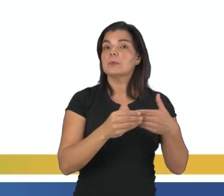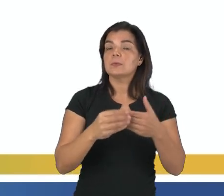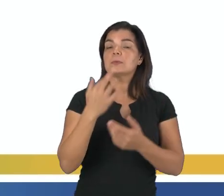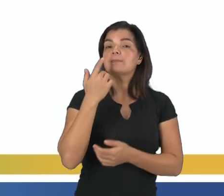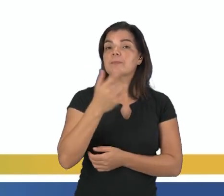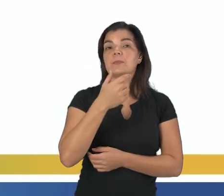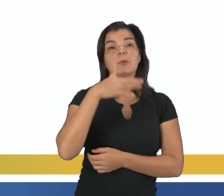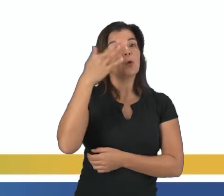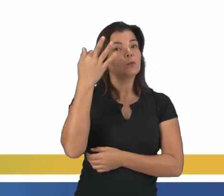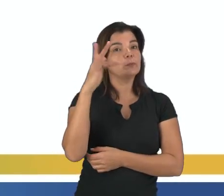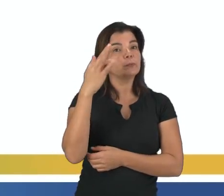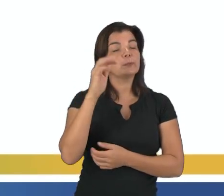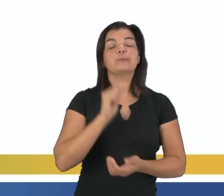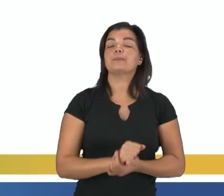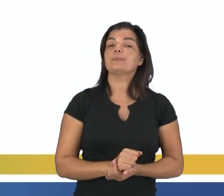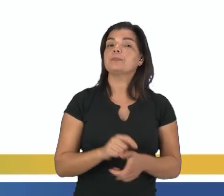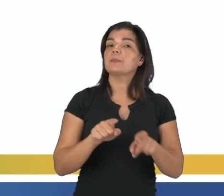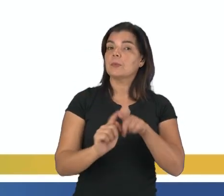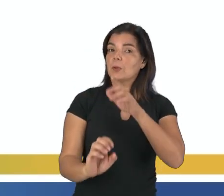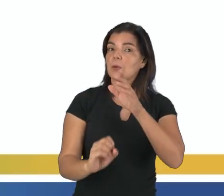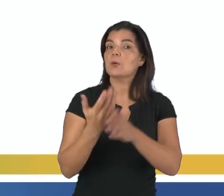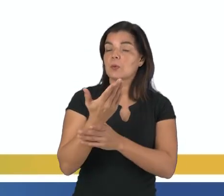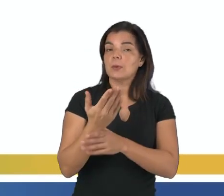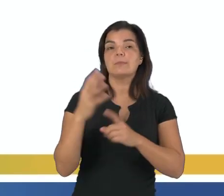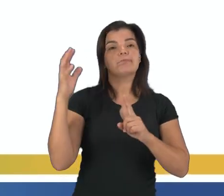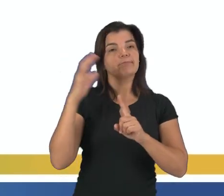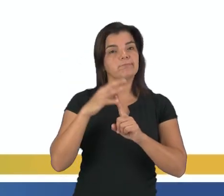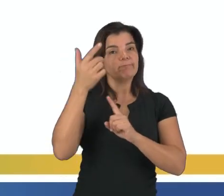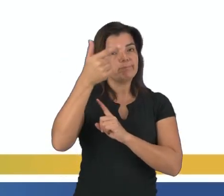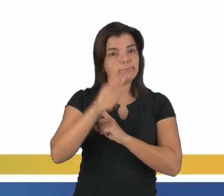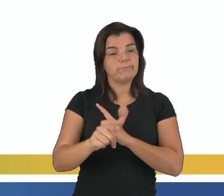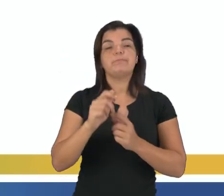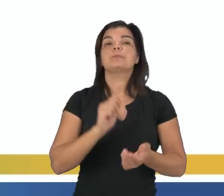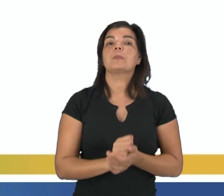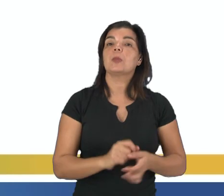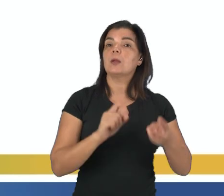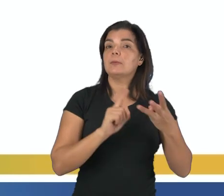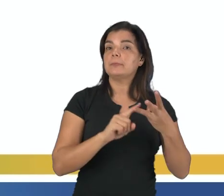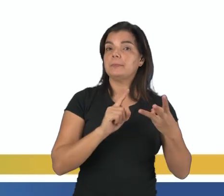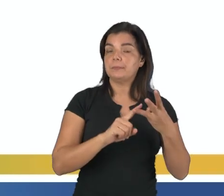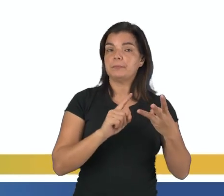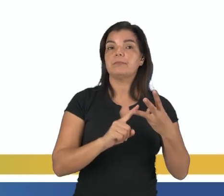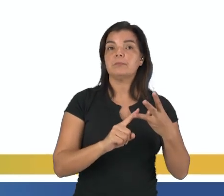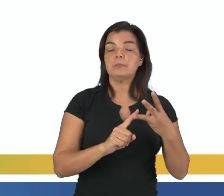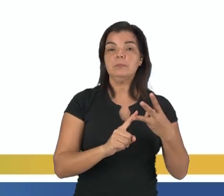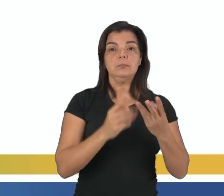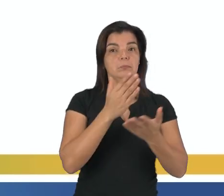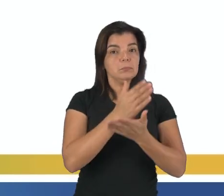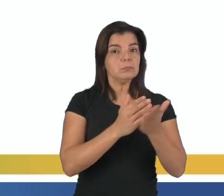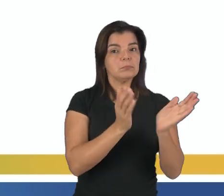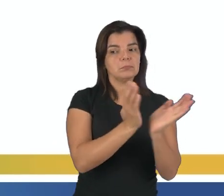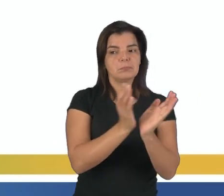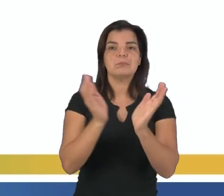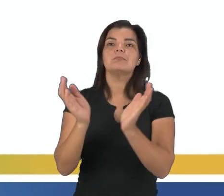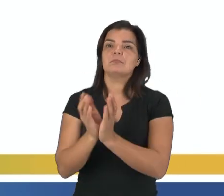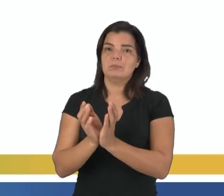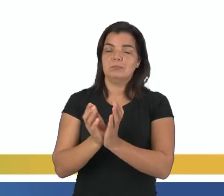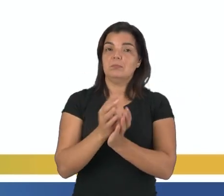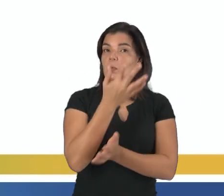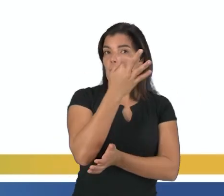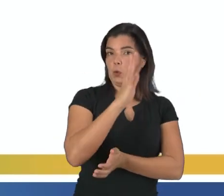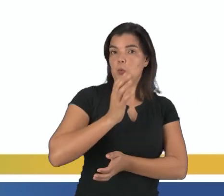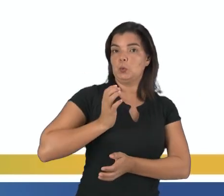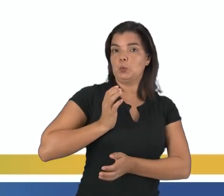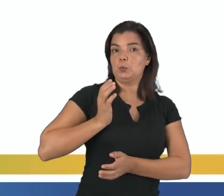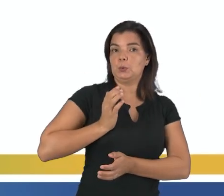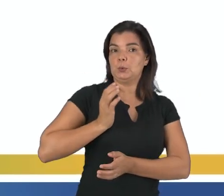levou com ele o francês então ouvir mais a sua influência da língua francesa houve também aquela divisão de classes né quando